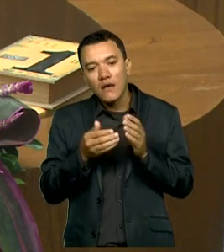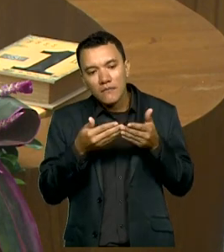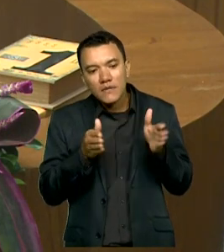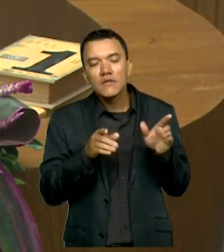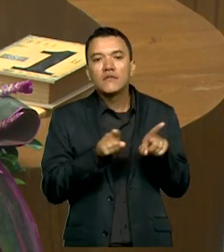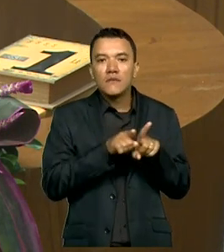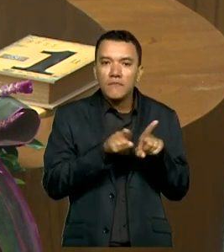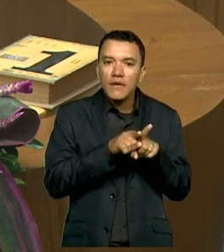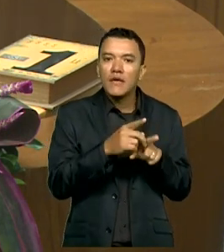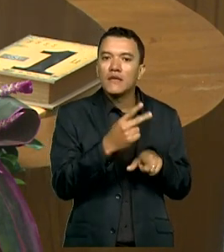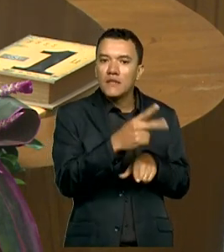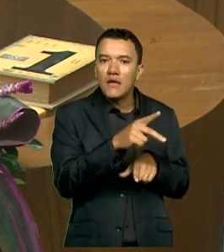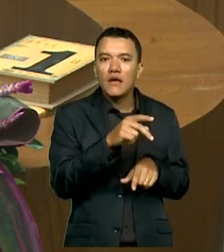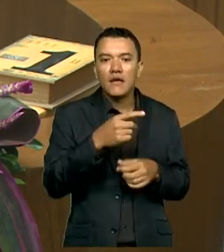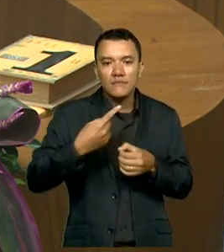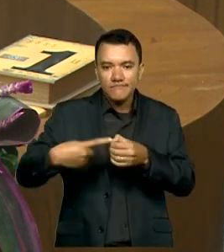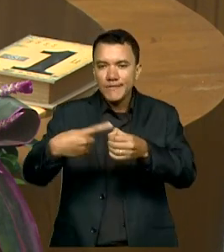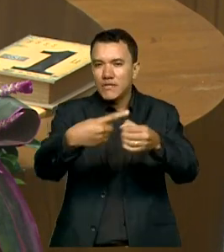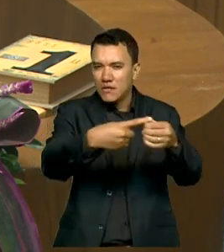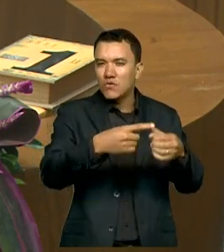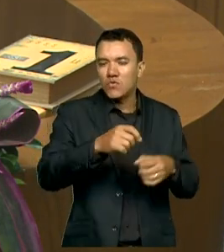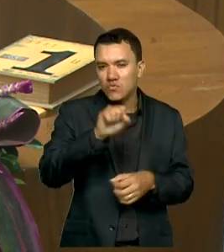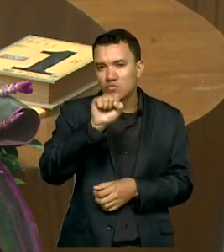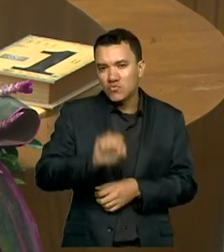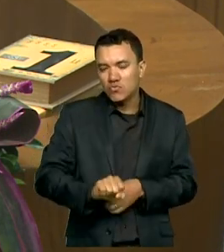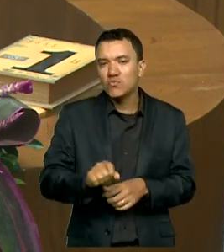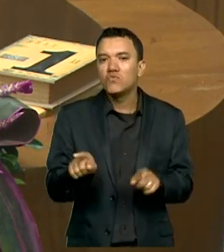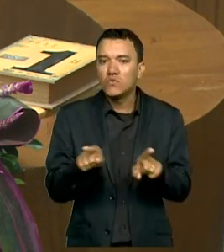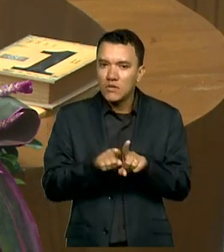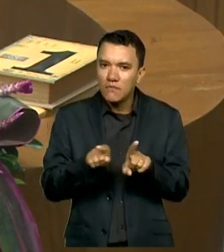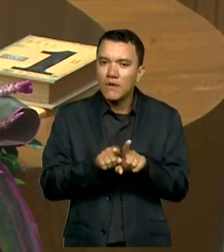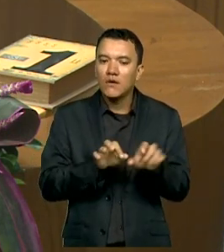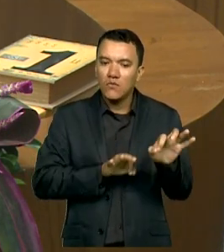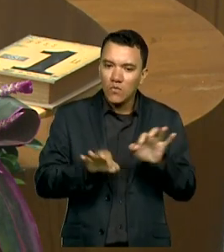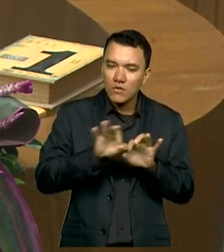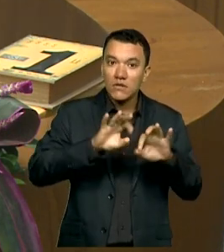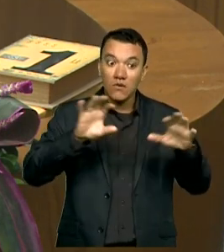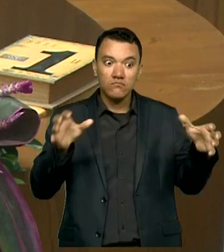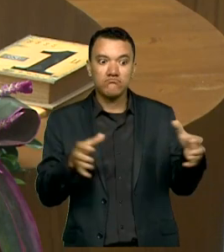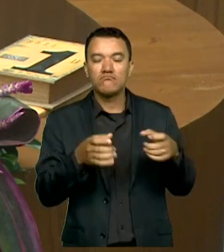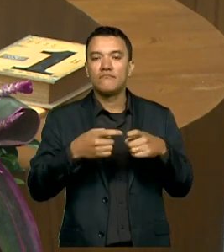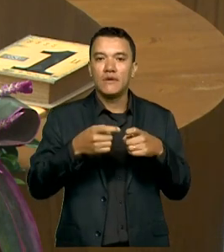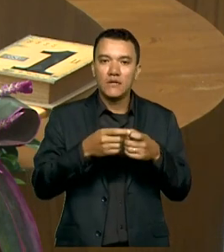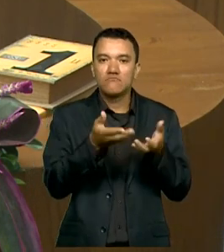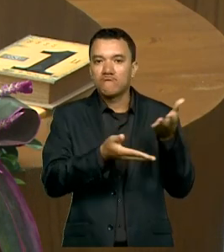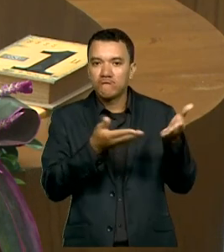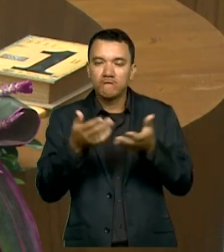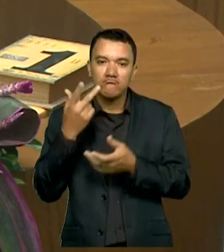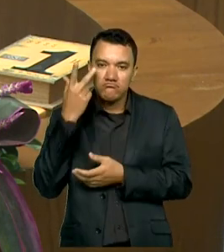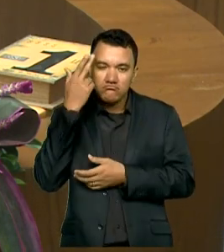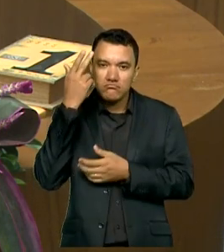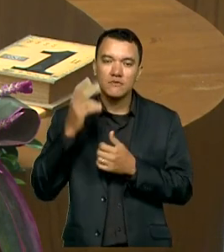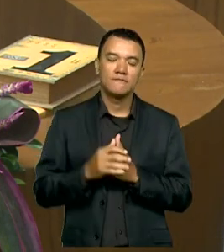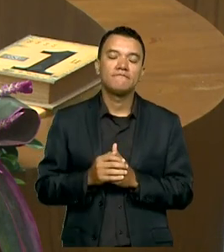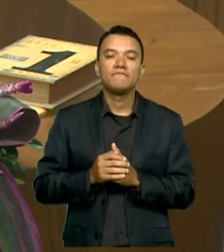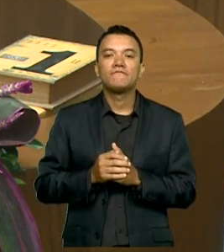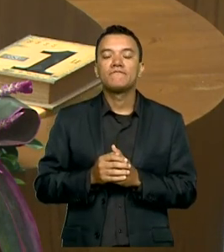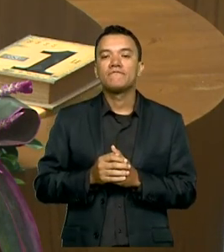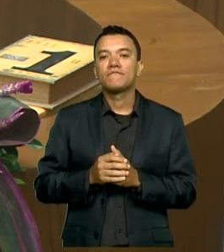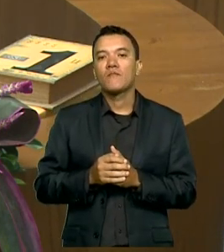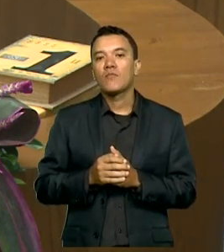as cidades do sul do Maranhão poderem fazer esse mutirão de cataratas. E por último, e não